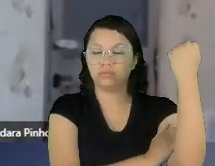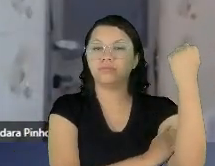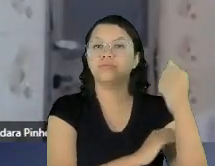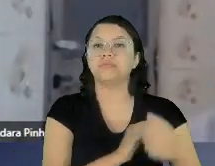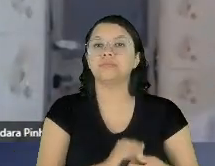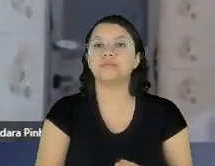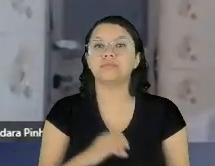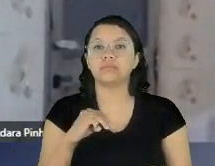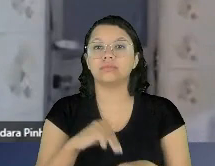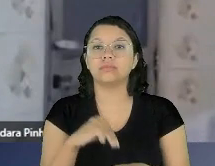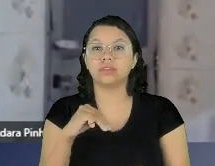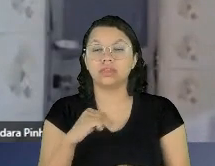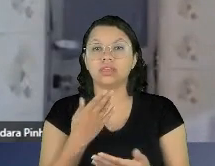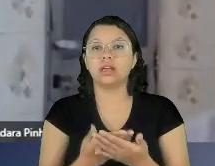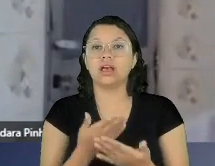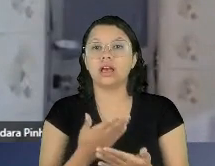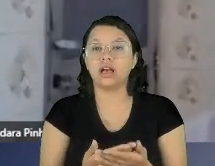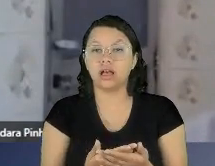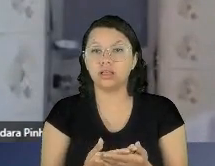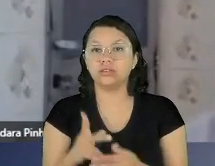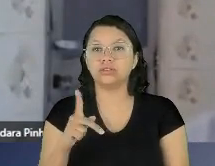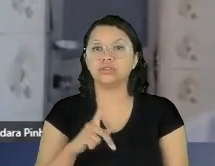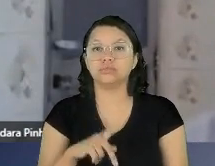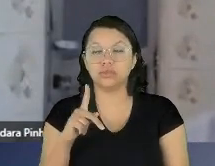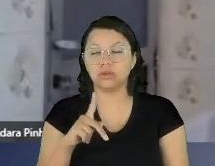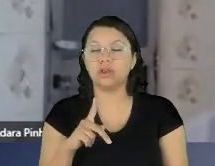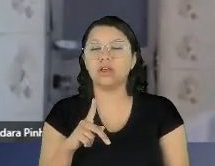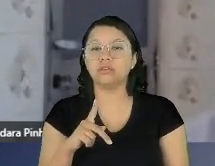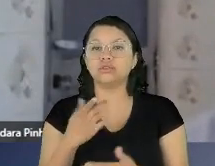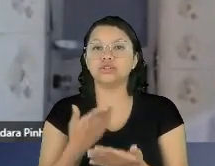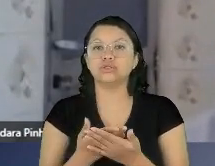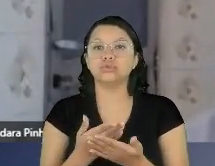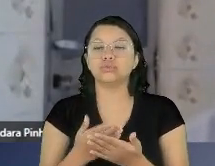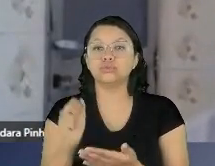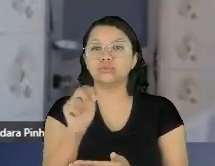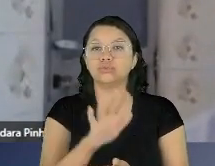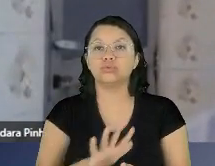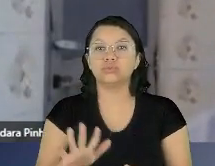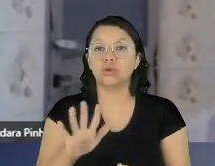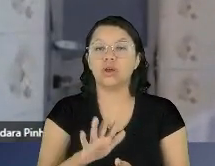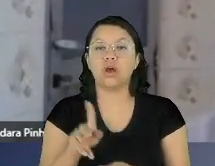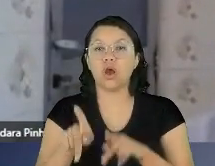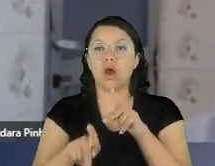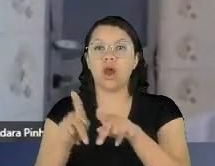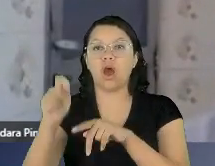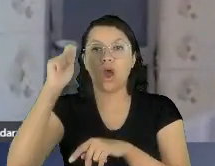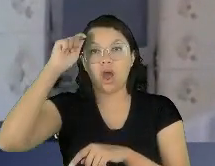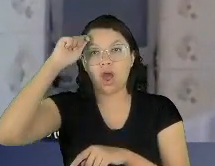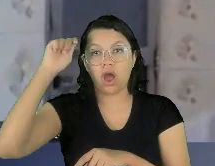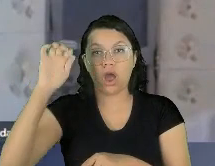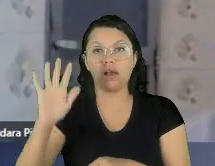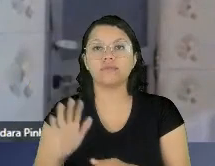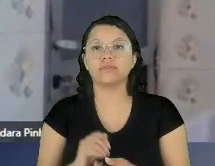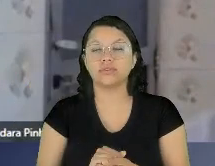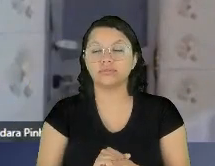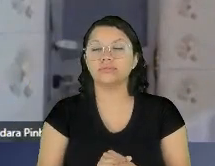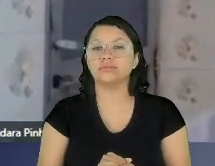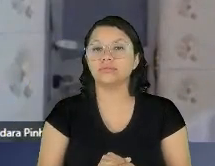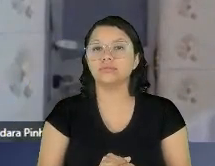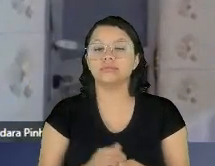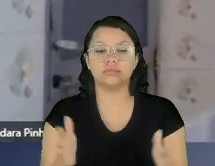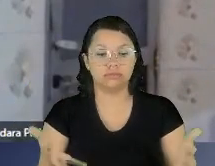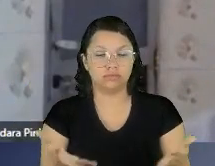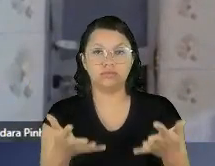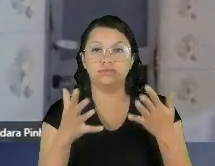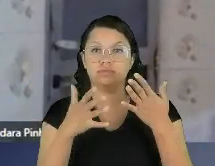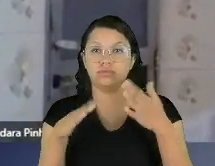interseccional, mestranda no programa de pós-graduação de estudos africanos, povos indígenas e culturas negras e presidente da Comissão de